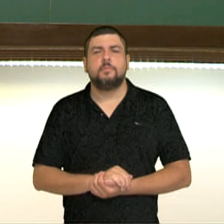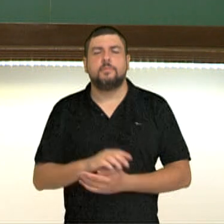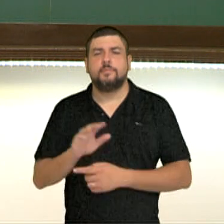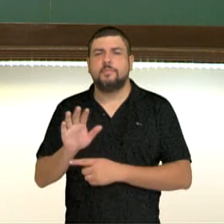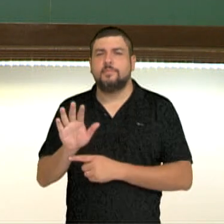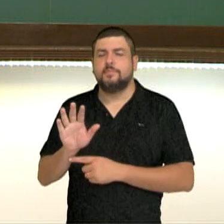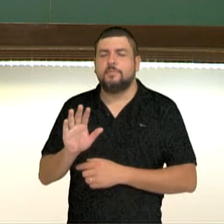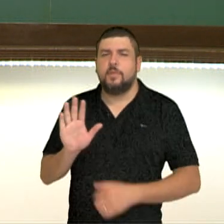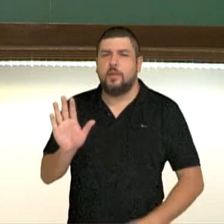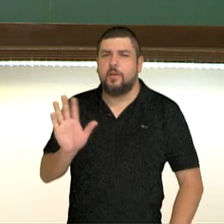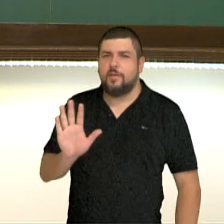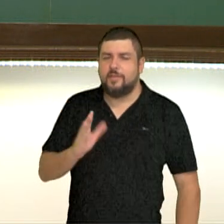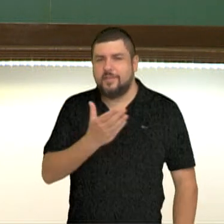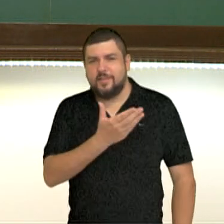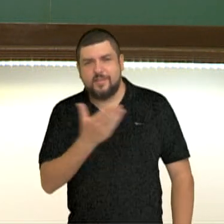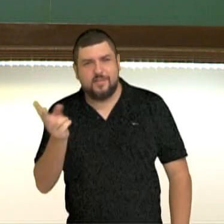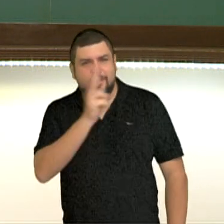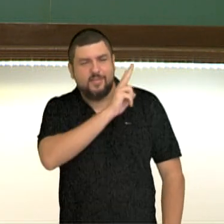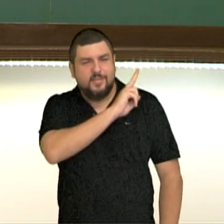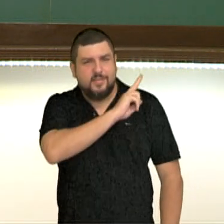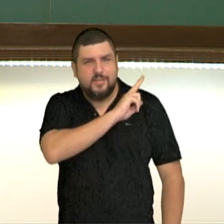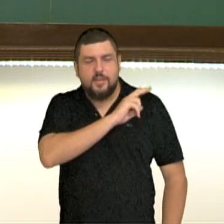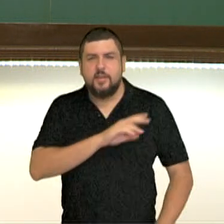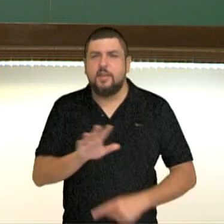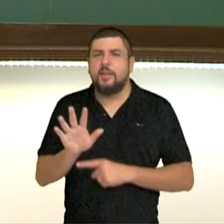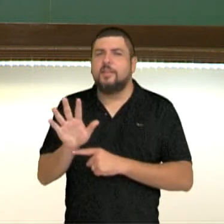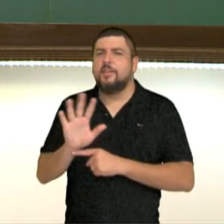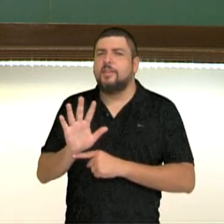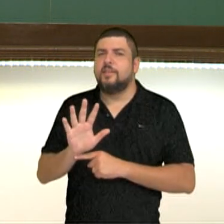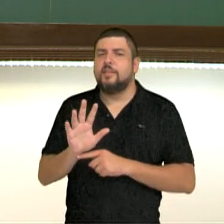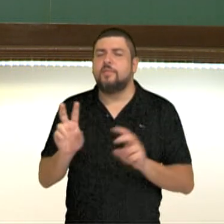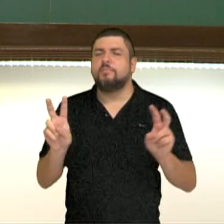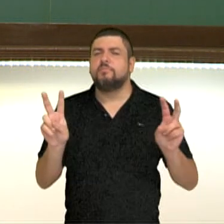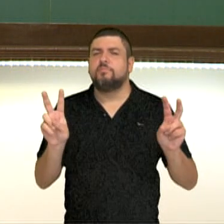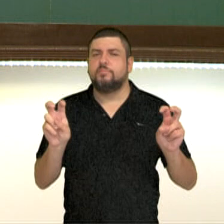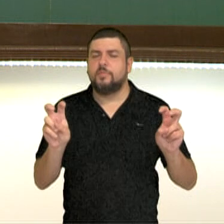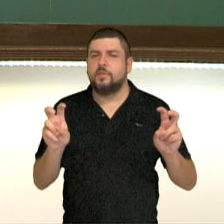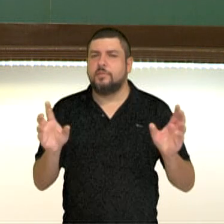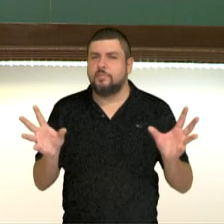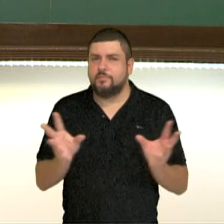Olá, estudantes da segunda série. Nesse vídeo vamos falar sobre resenha.